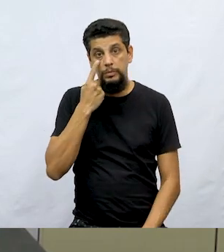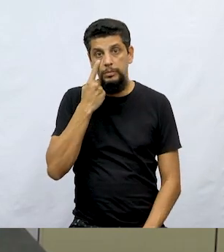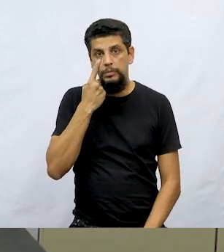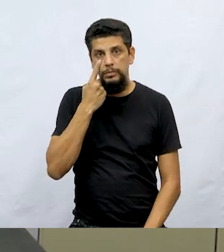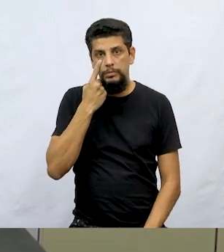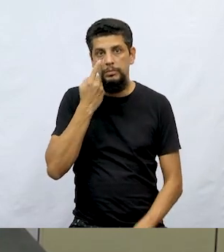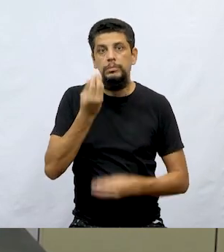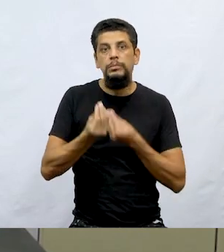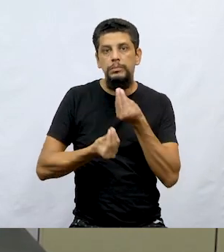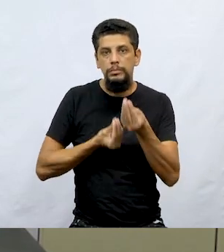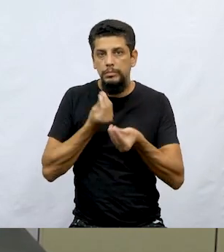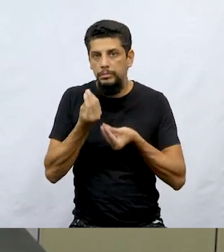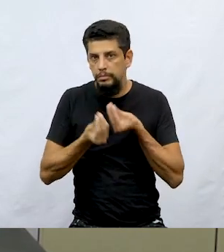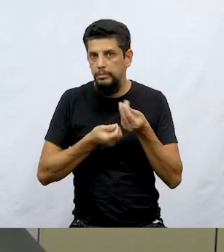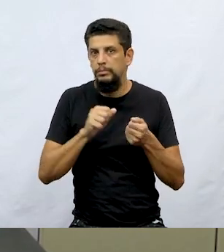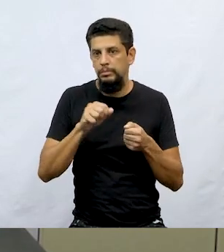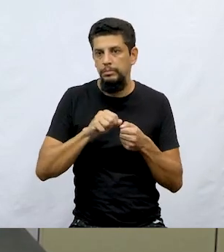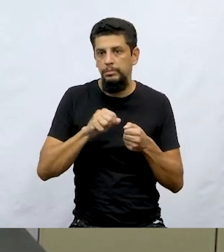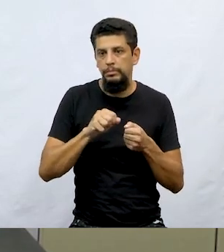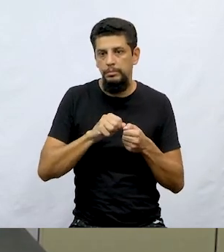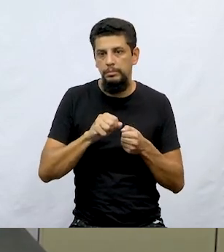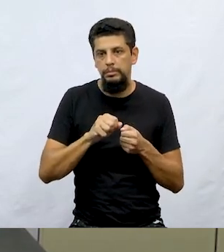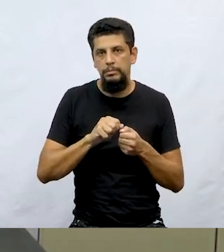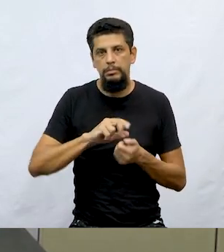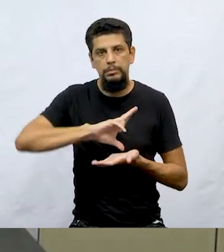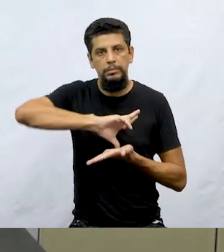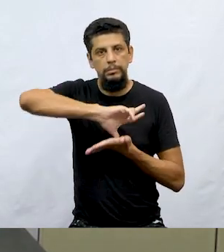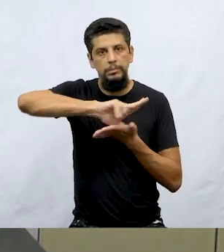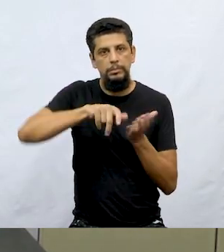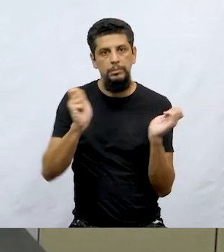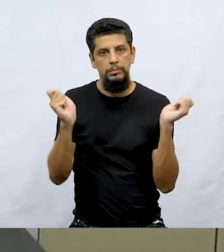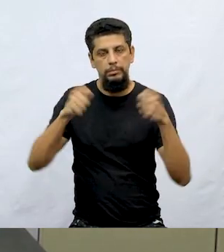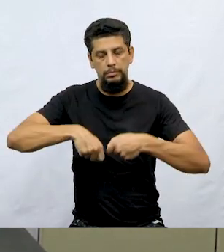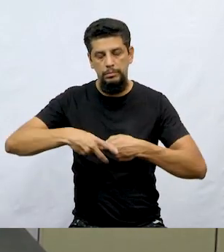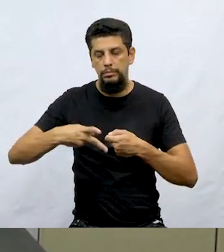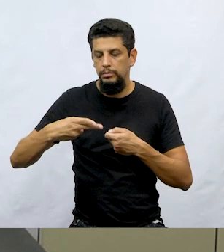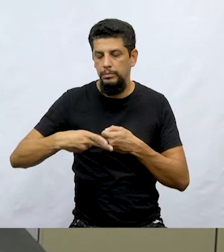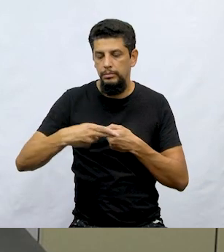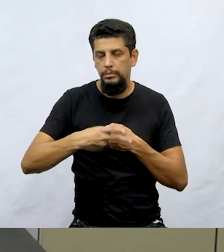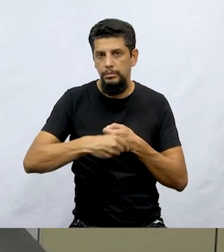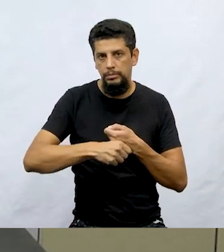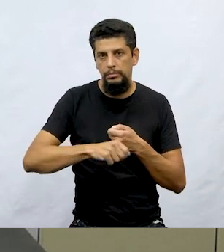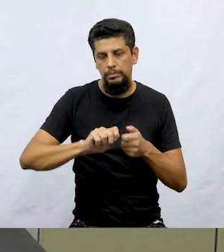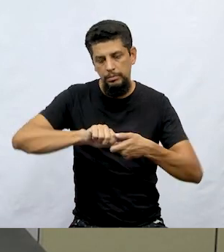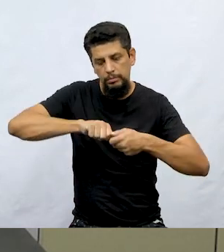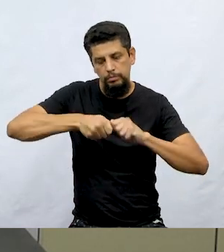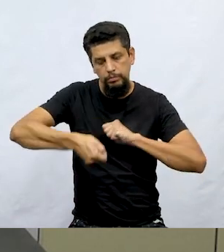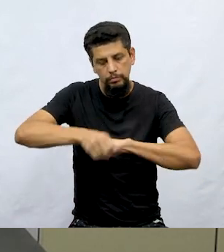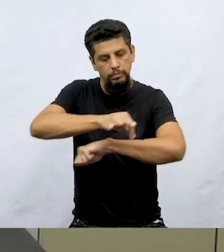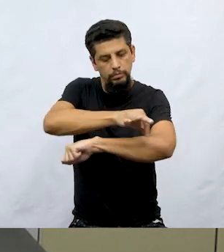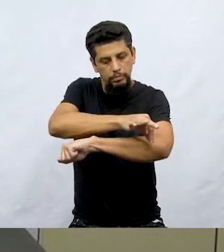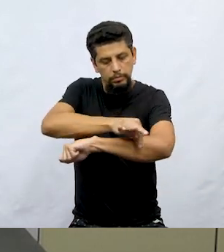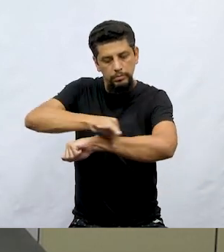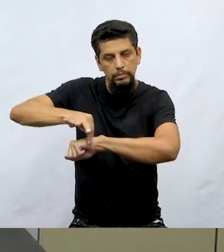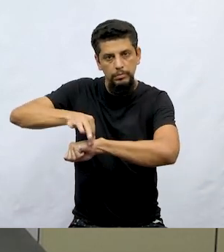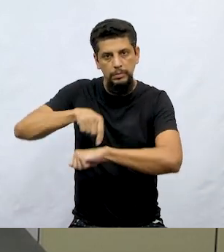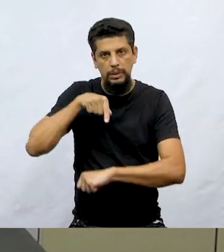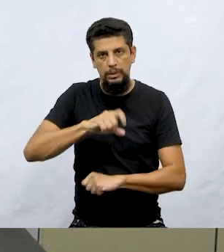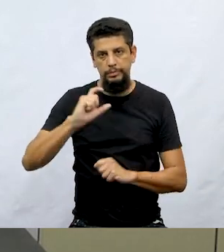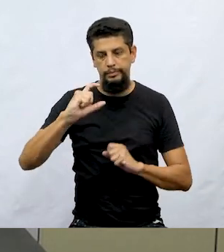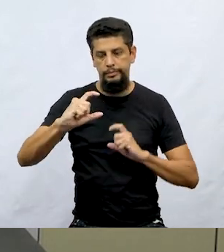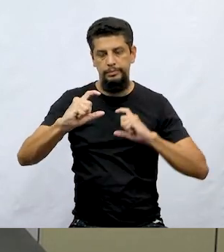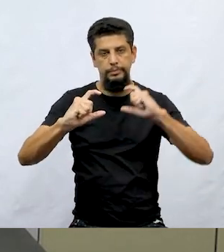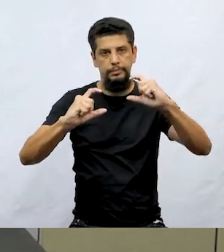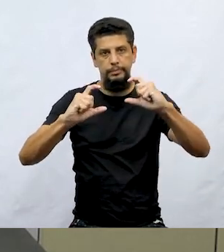lá, ó. Viu? Já tem aqui. Várias possibilidades para cortar, né, professora? Isso mesmo. Então, essas